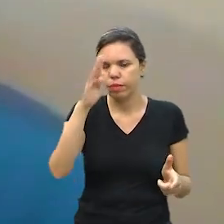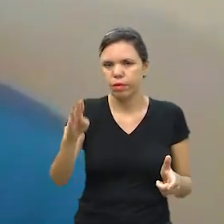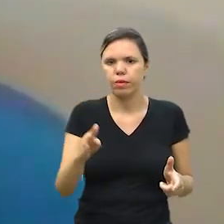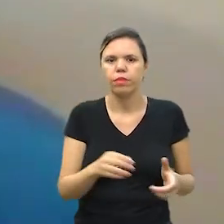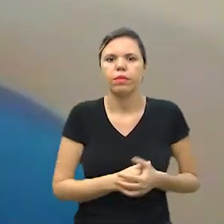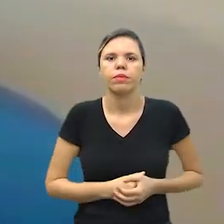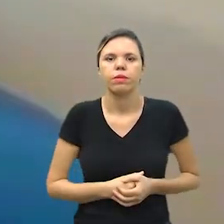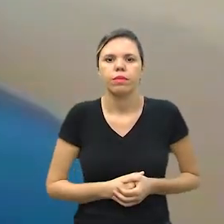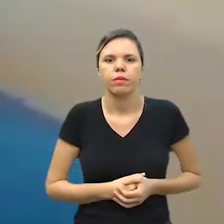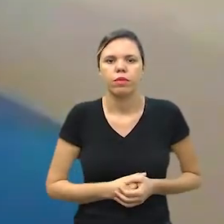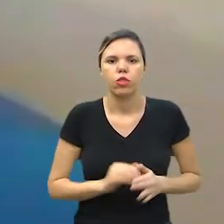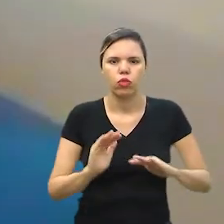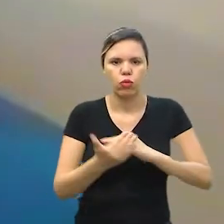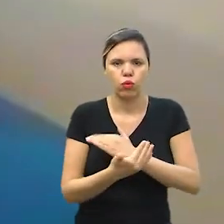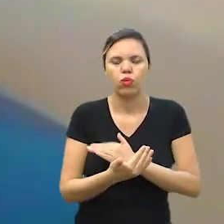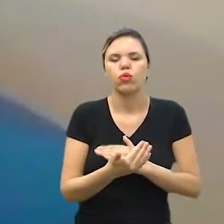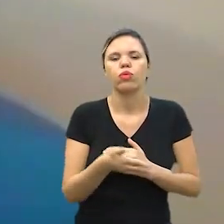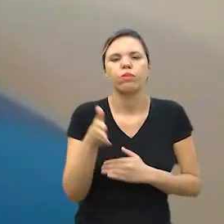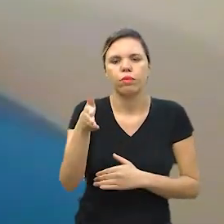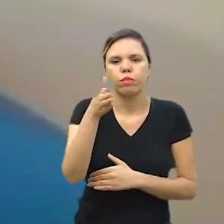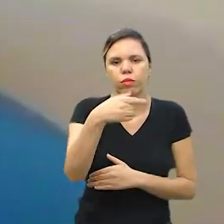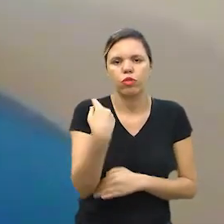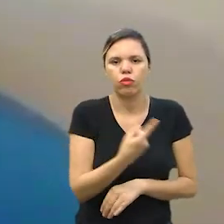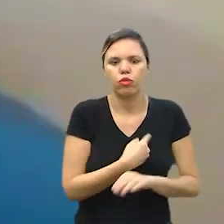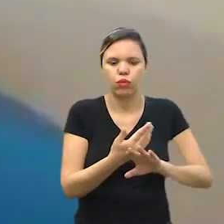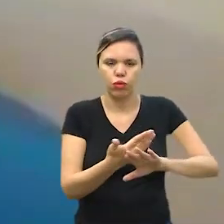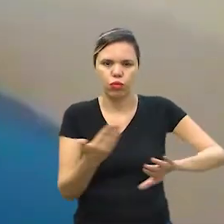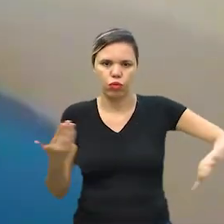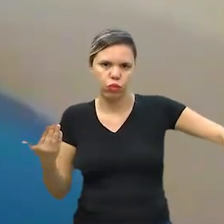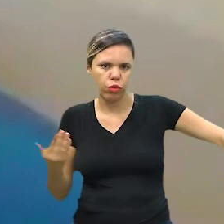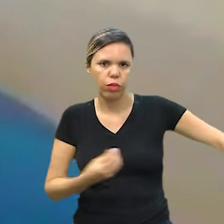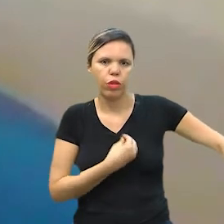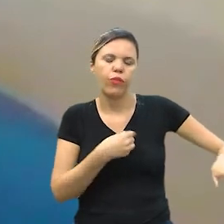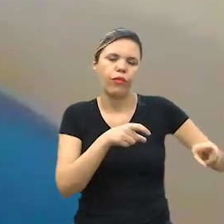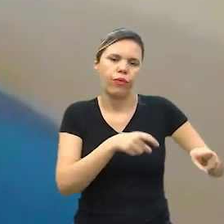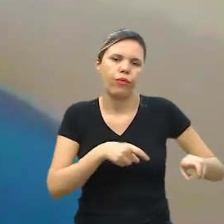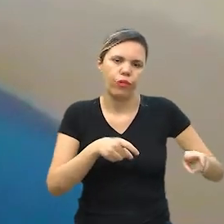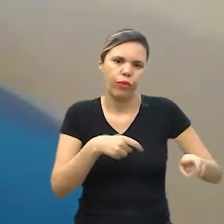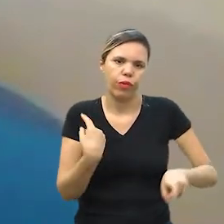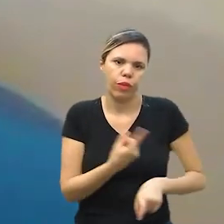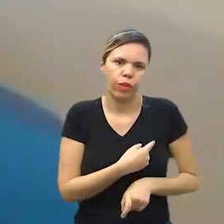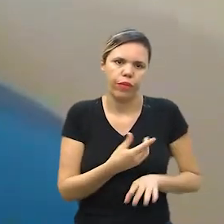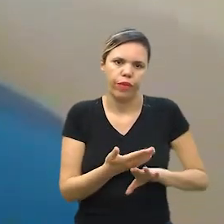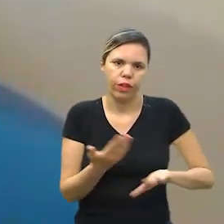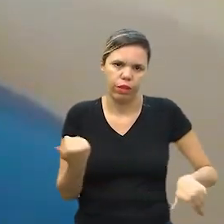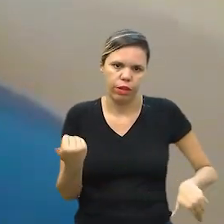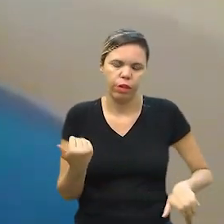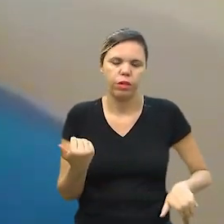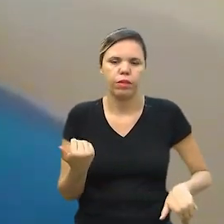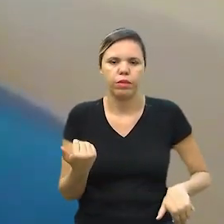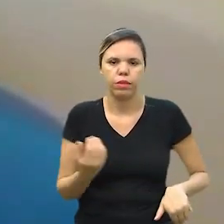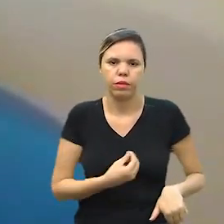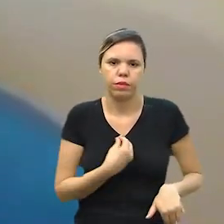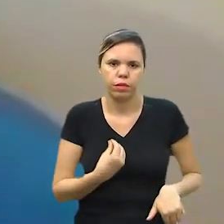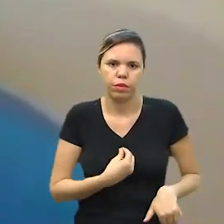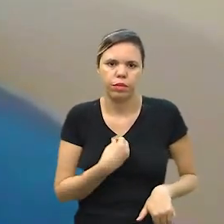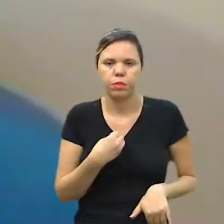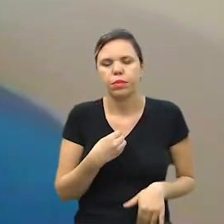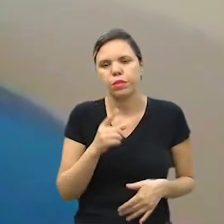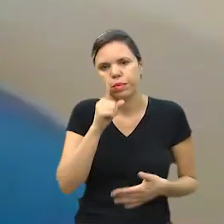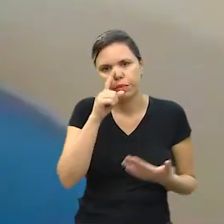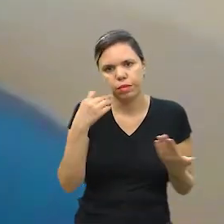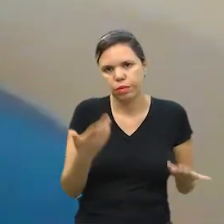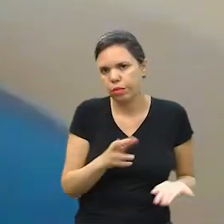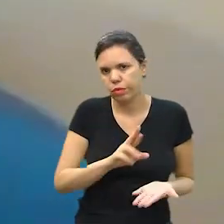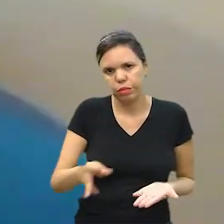principalmente nos centros urbanos, estamos ficando afastados da vida no campo. E quando a gente fica afastado da vida no campo, a gente corre um